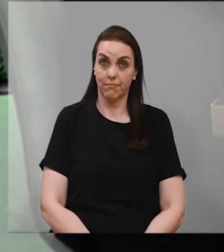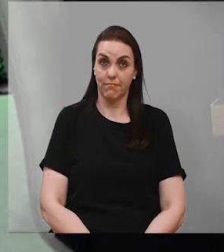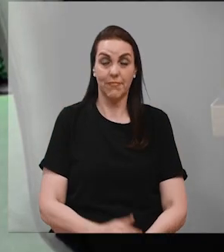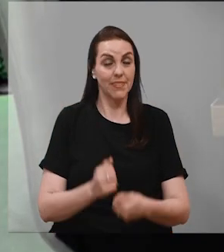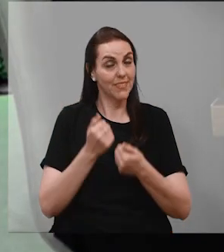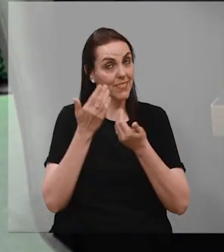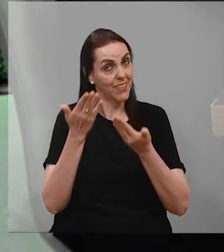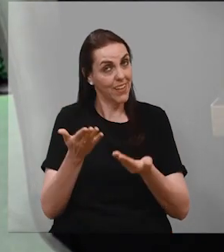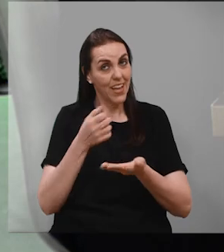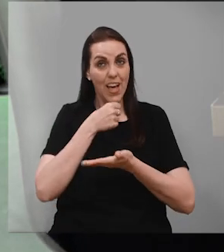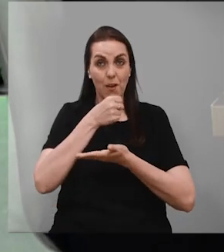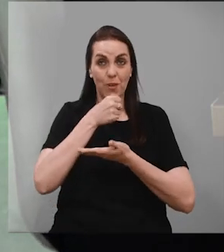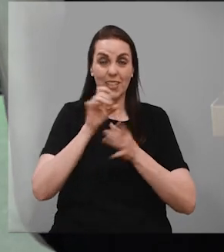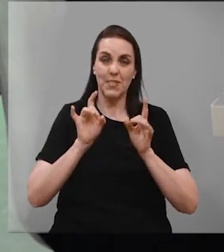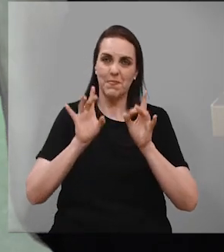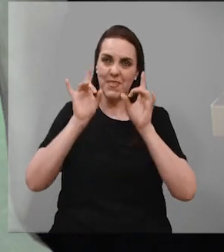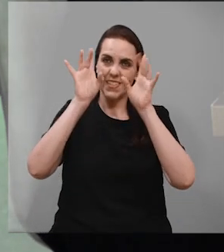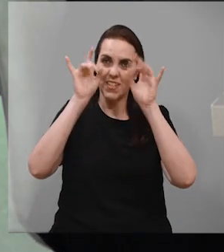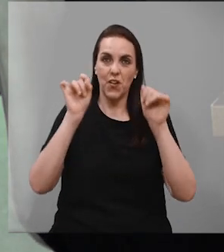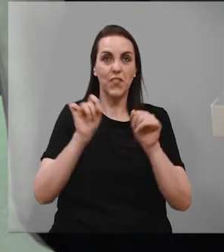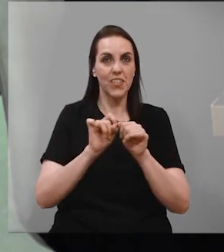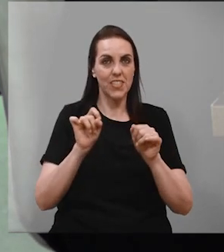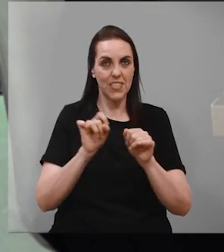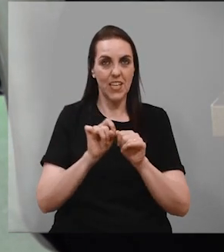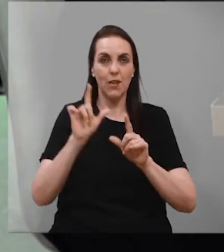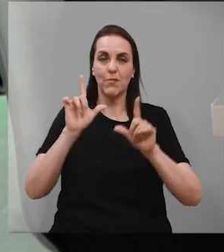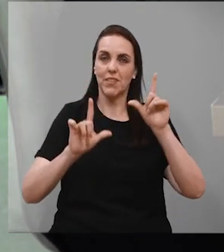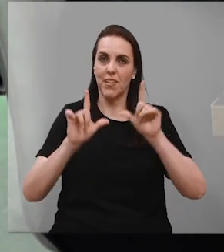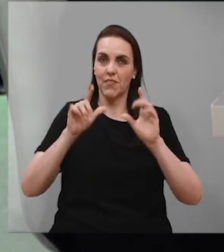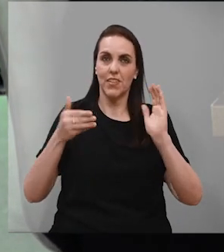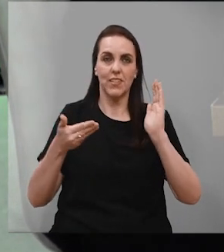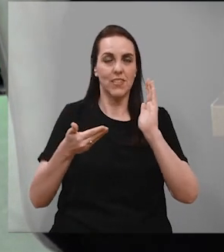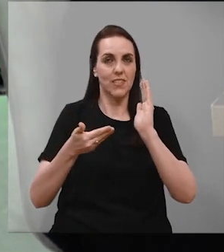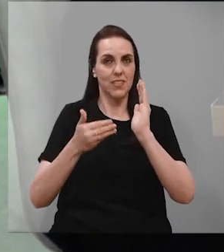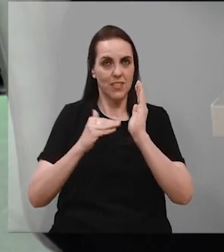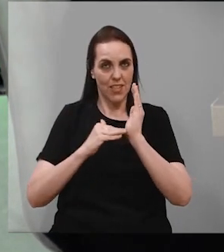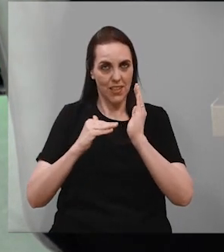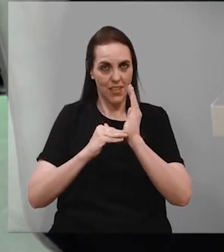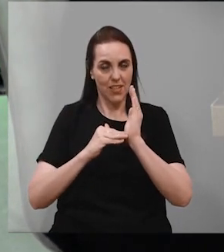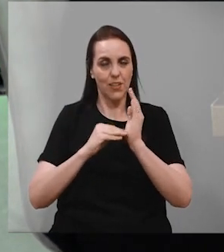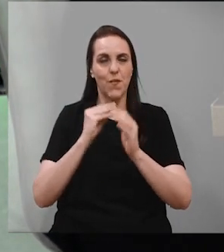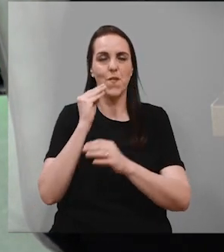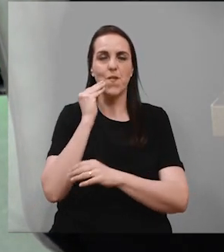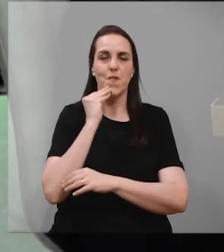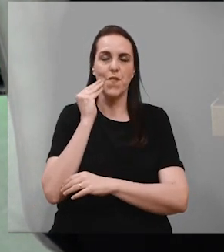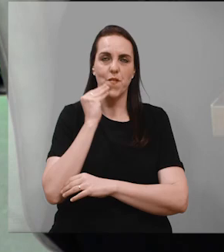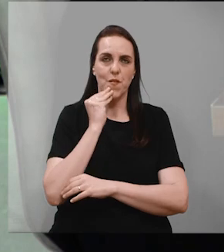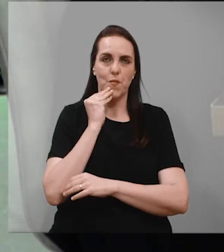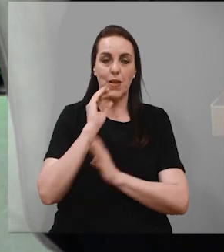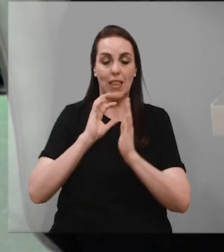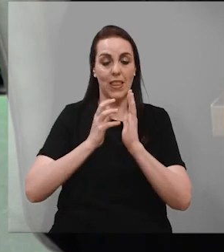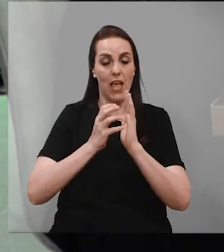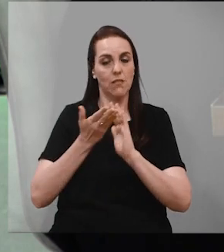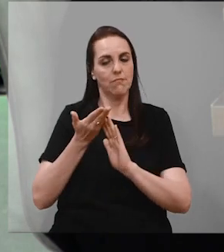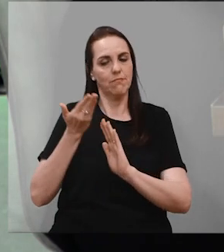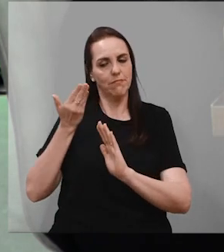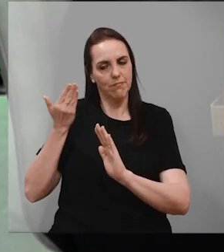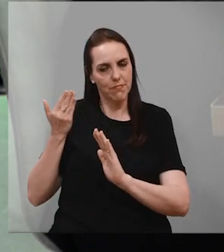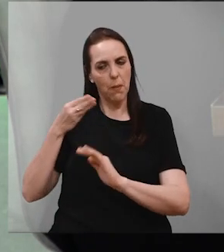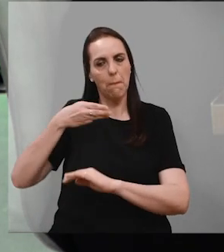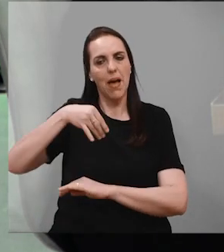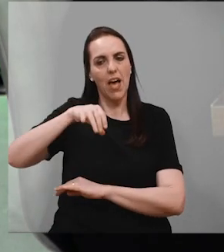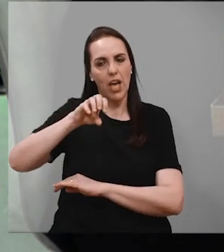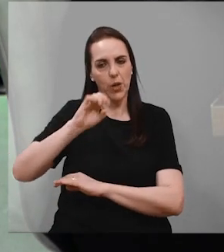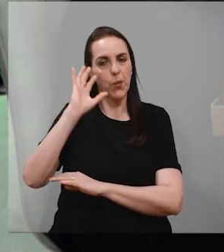Tá aí, então, a reportagem especial que a gente fez para a TV Senado. Claro que esses dados são da época, né, de maio, quando aconteceram